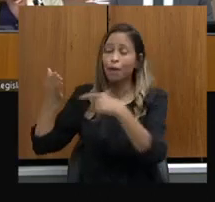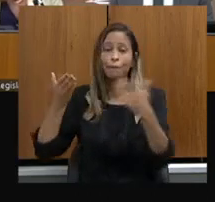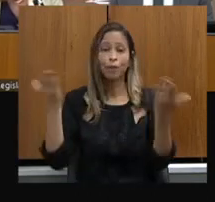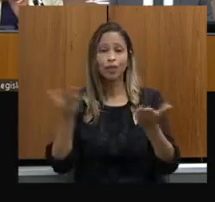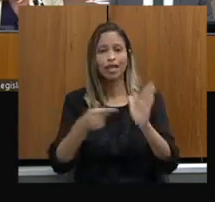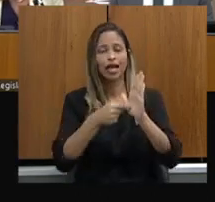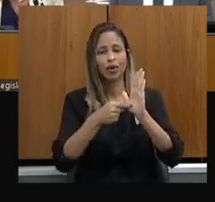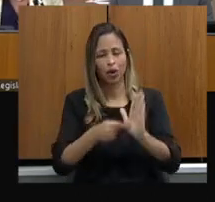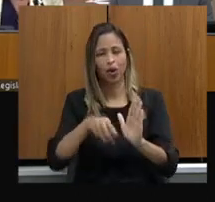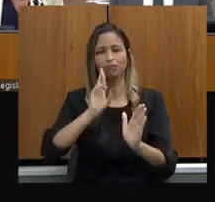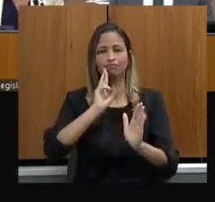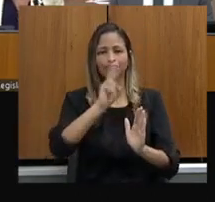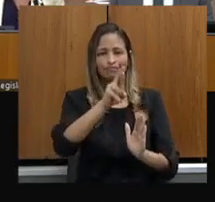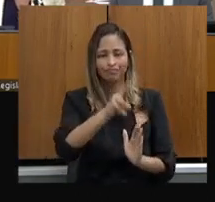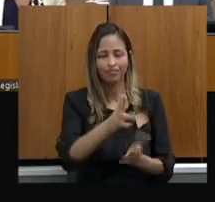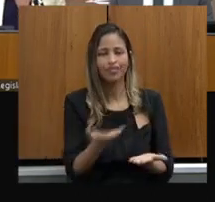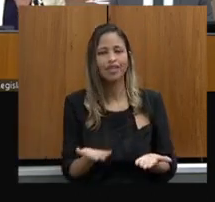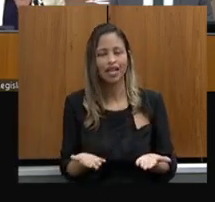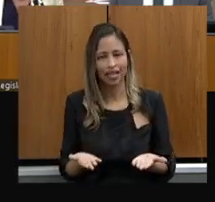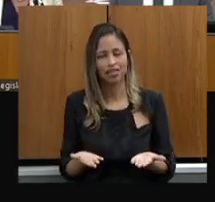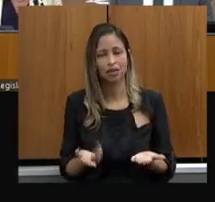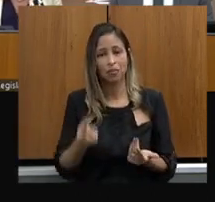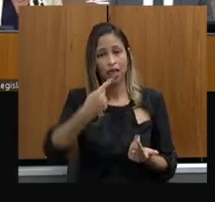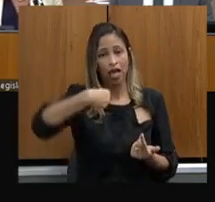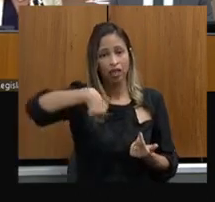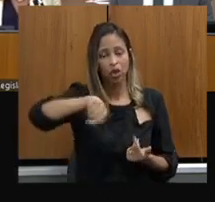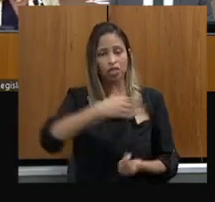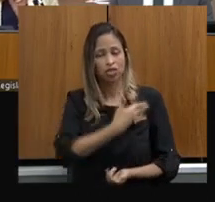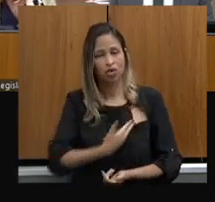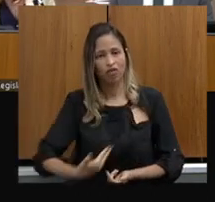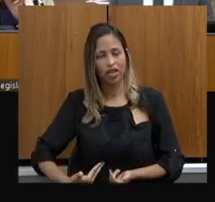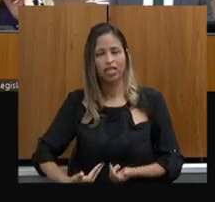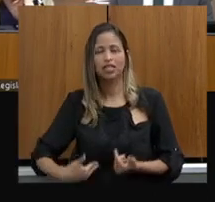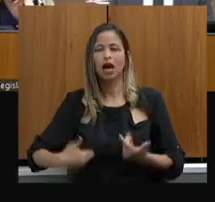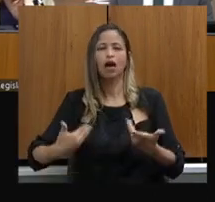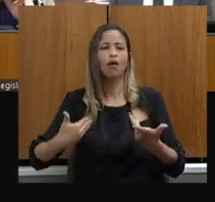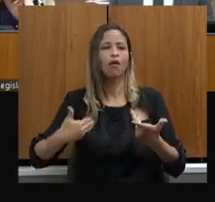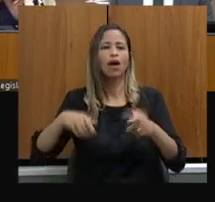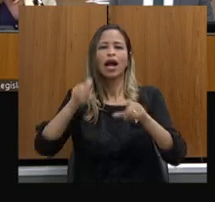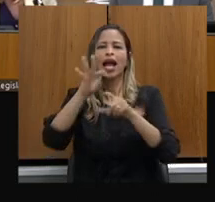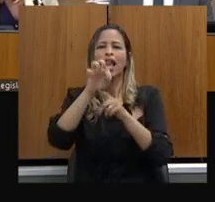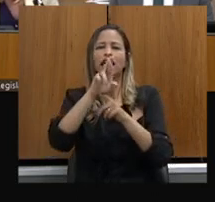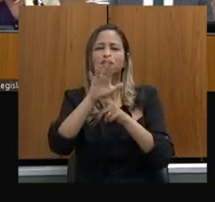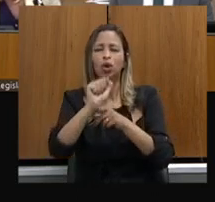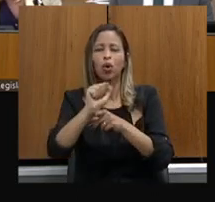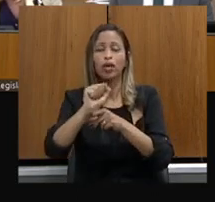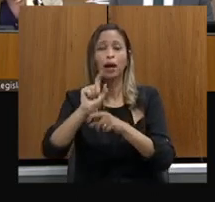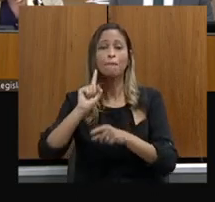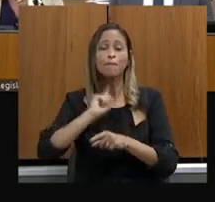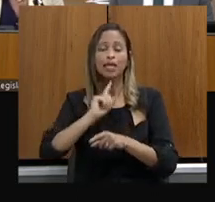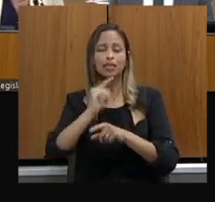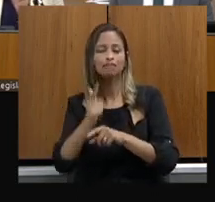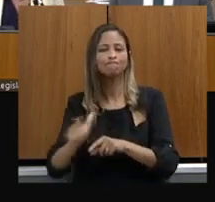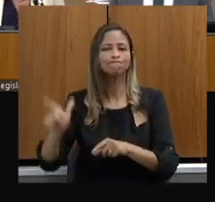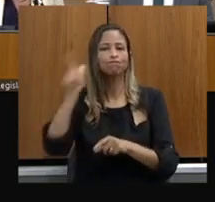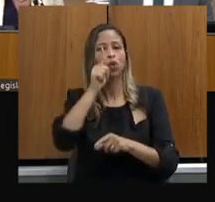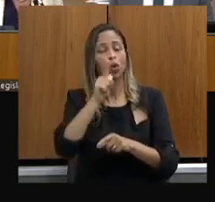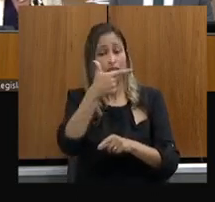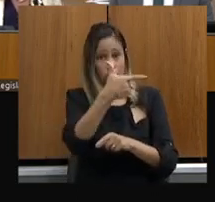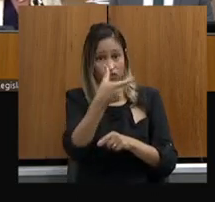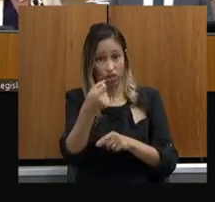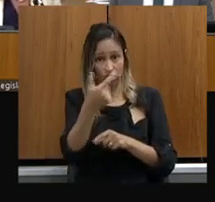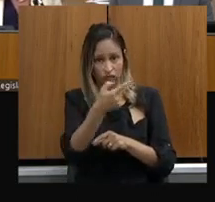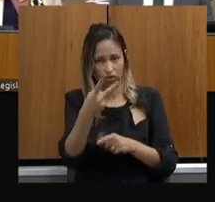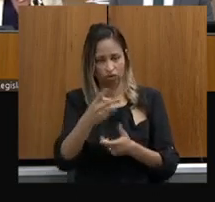os resultados referentes as nossas áreas de governança eletrônica e serviços Minas Gerais alcançou nesse ano de